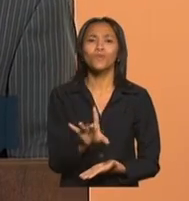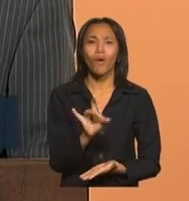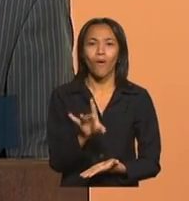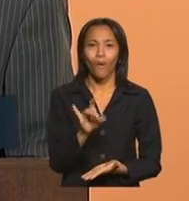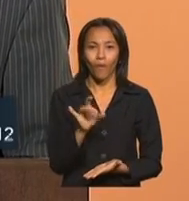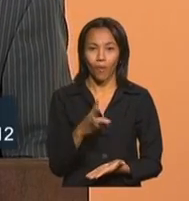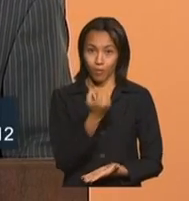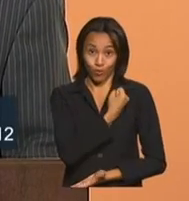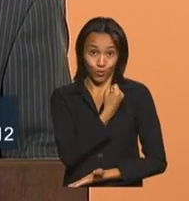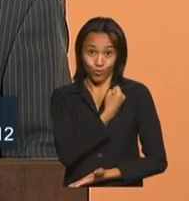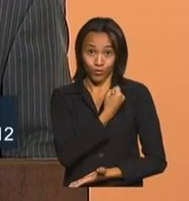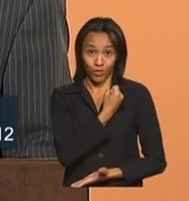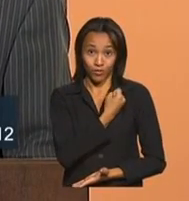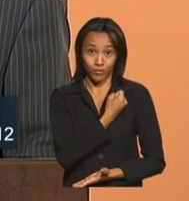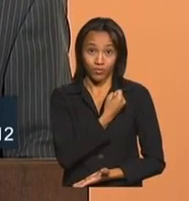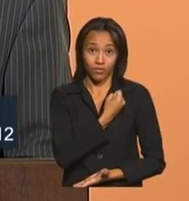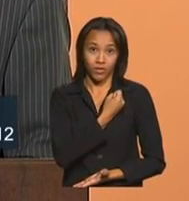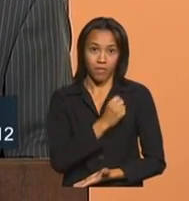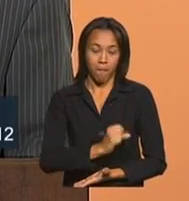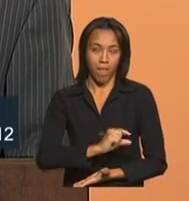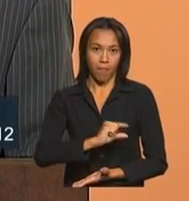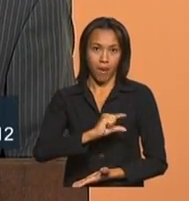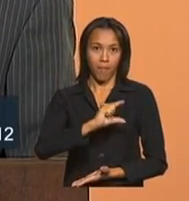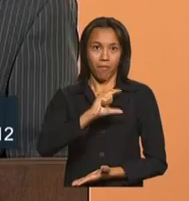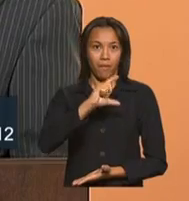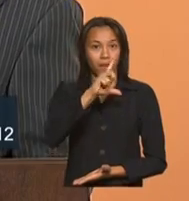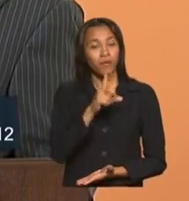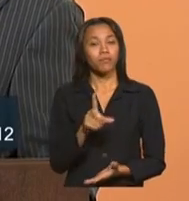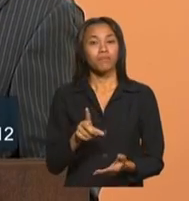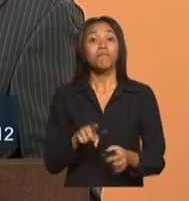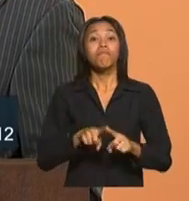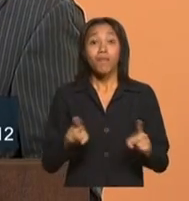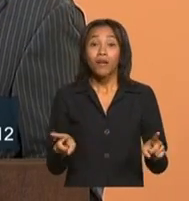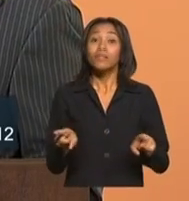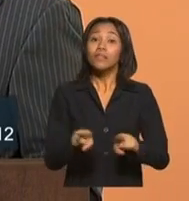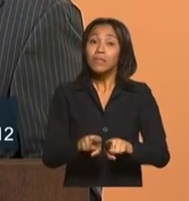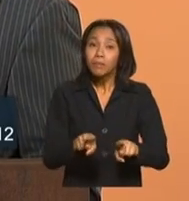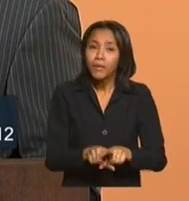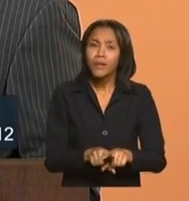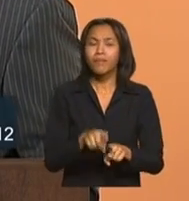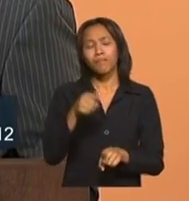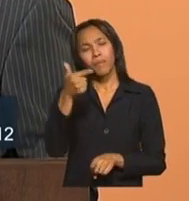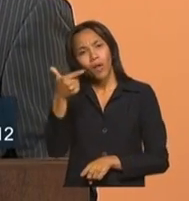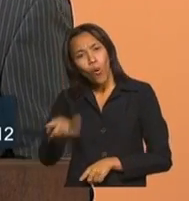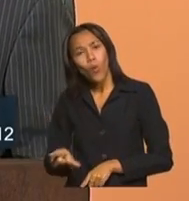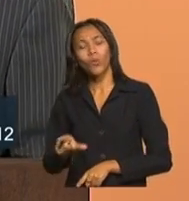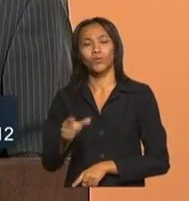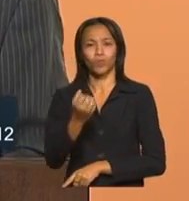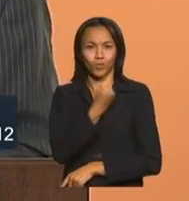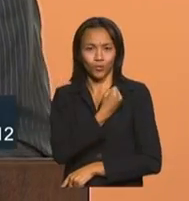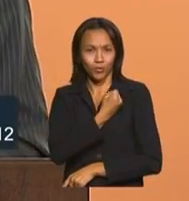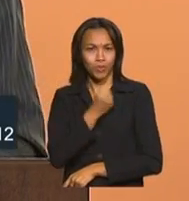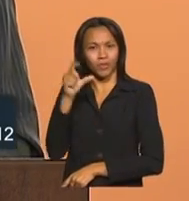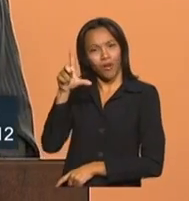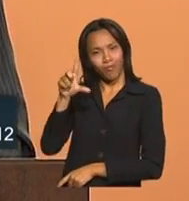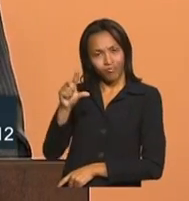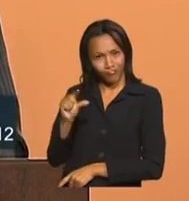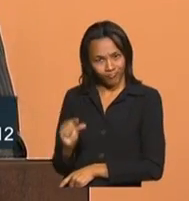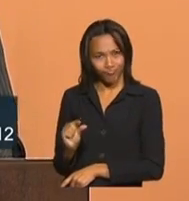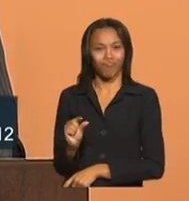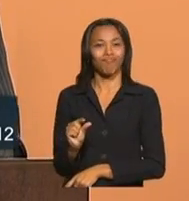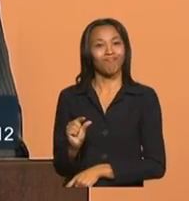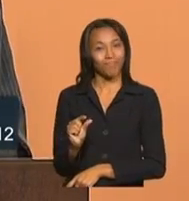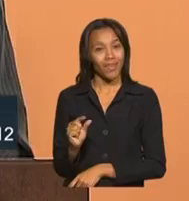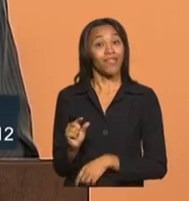pelas estatísticas que sobem, mas talvez ainda mais por aquelas estatísticas que declinam.